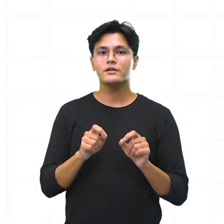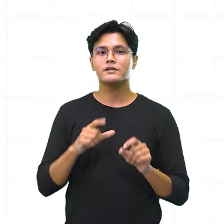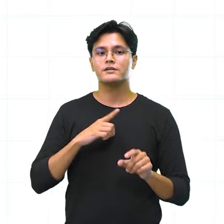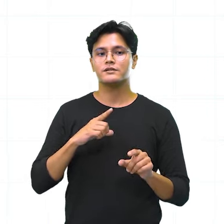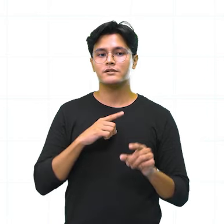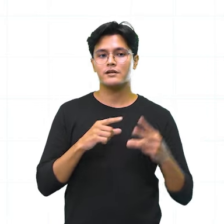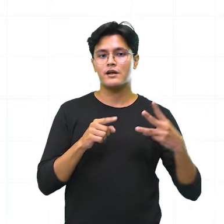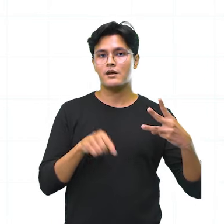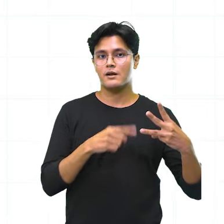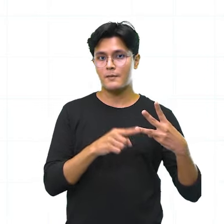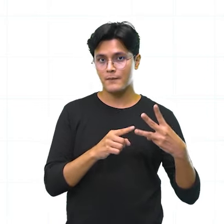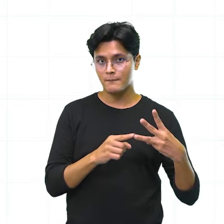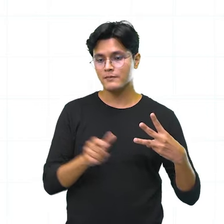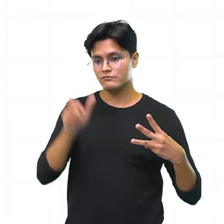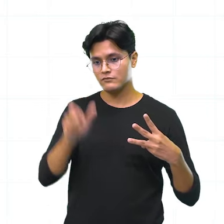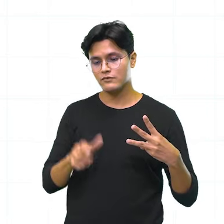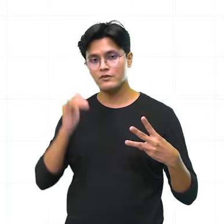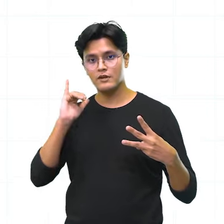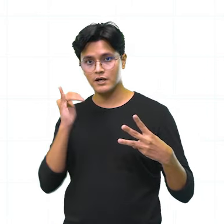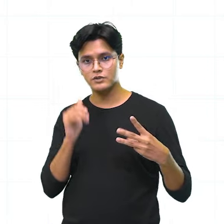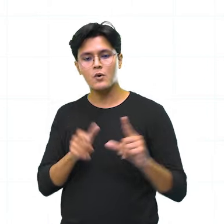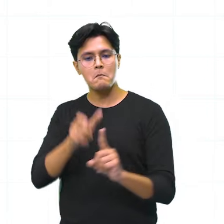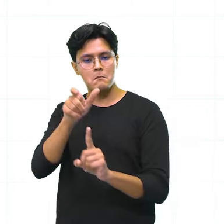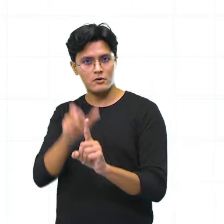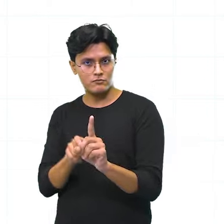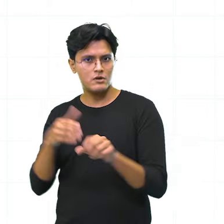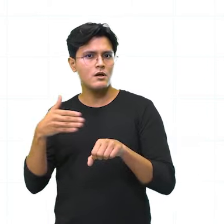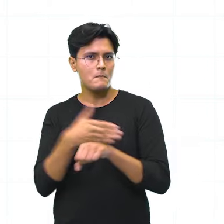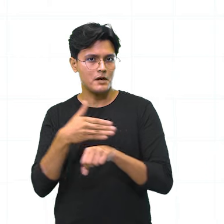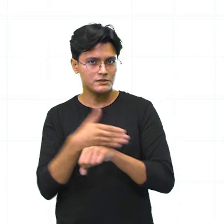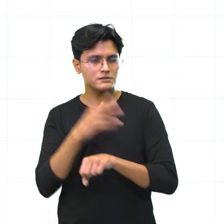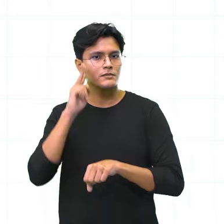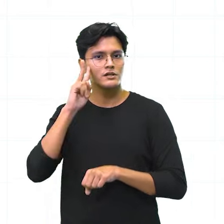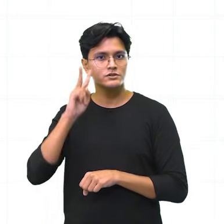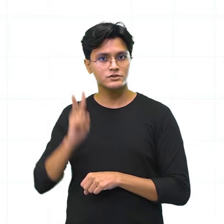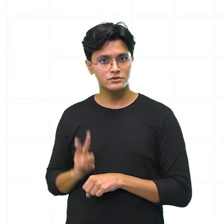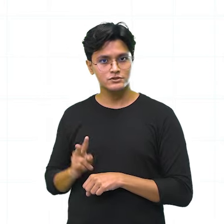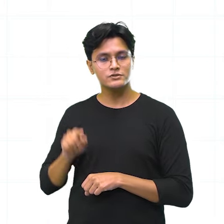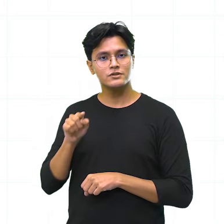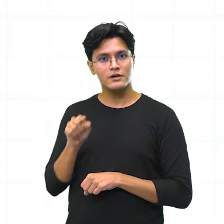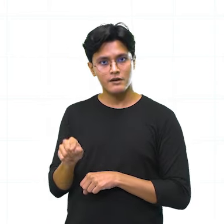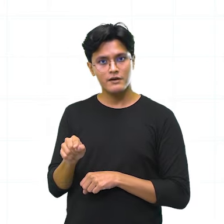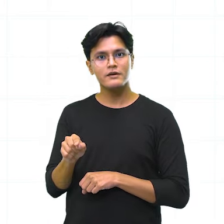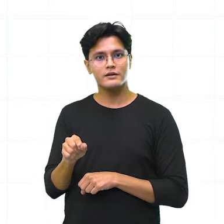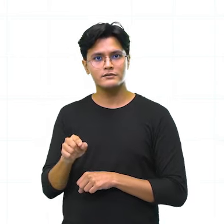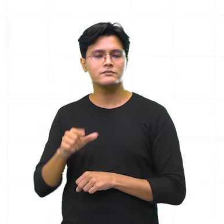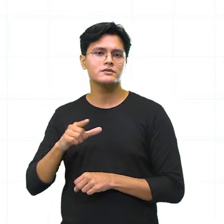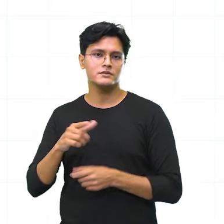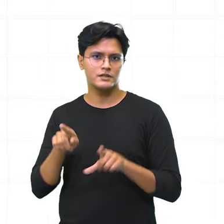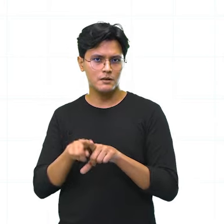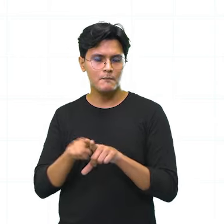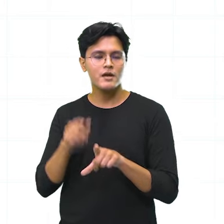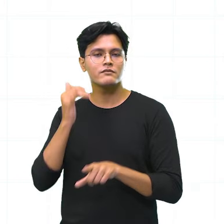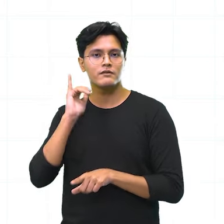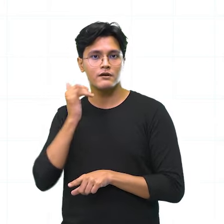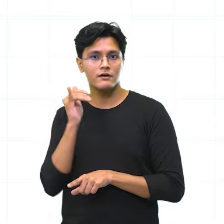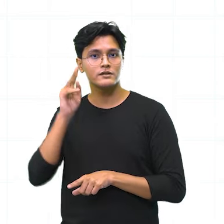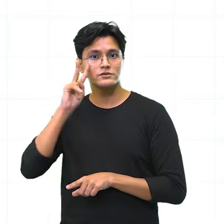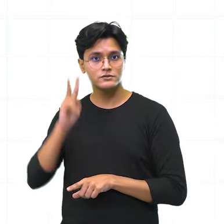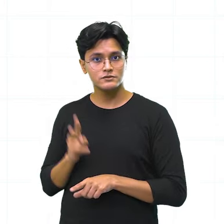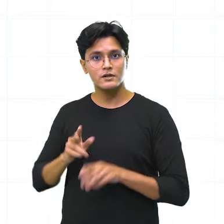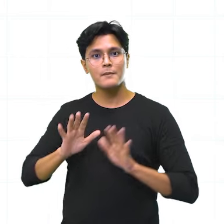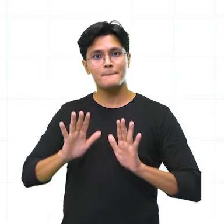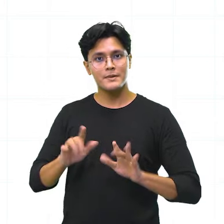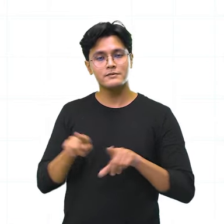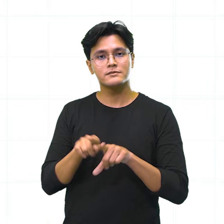narrador personagem, que é aquele que vai estar presente na história, ele vai fazer essa narrativa, né? Vai estar narrando ali, mas ele vai